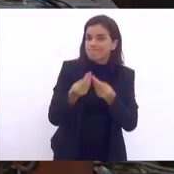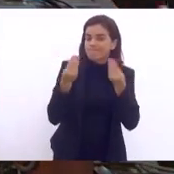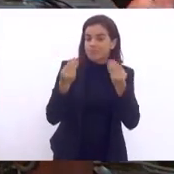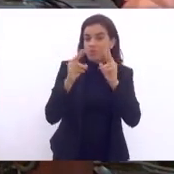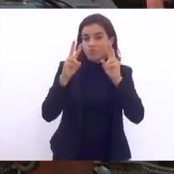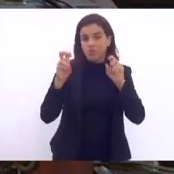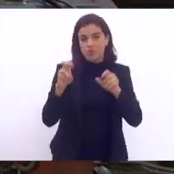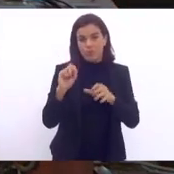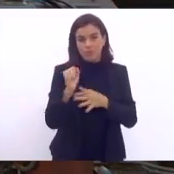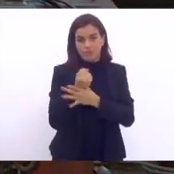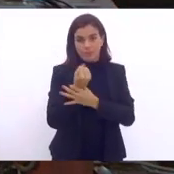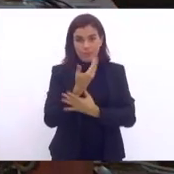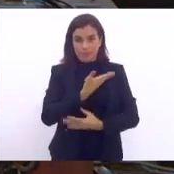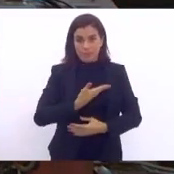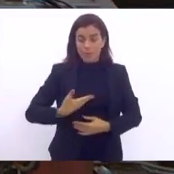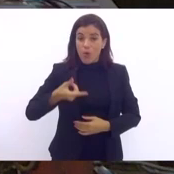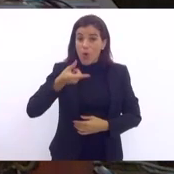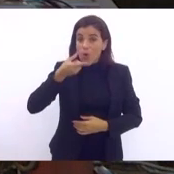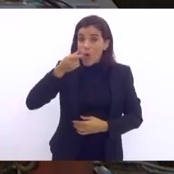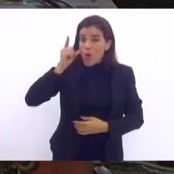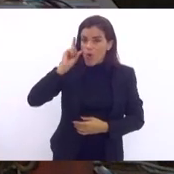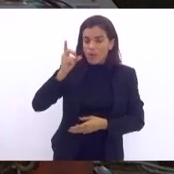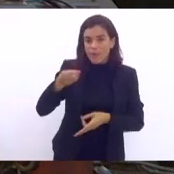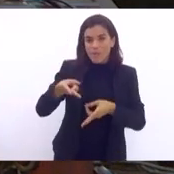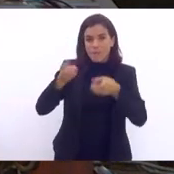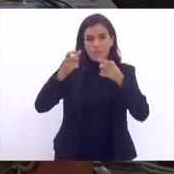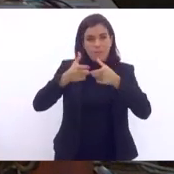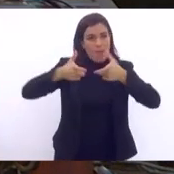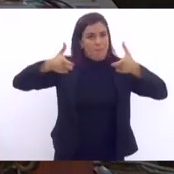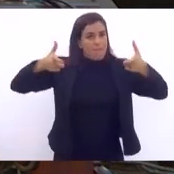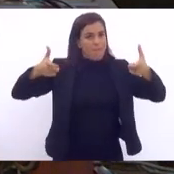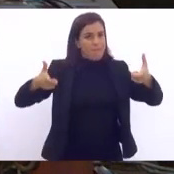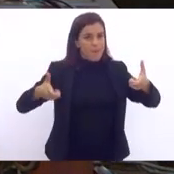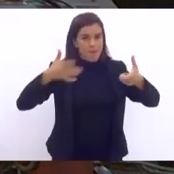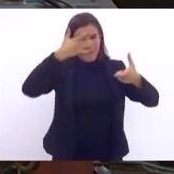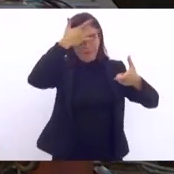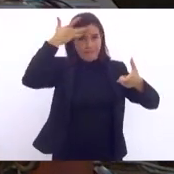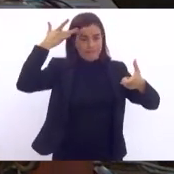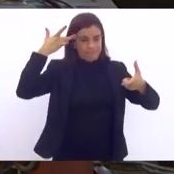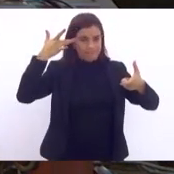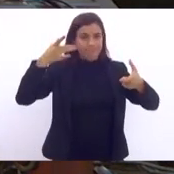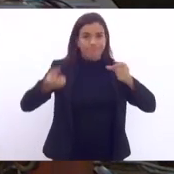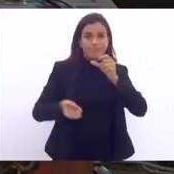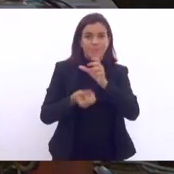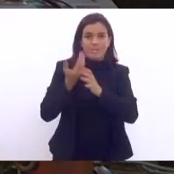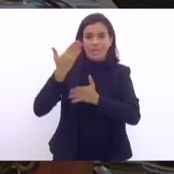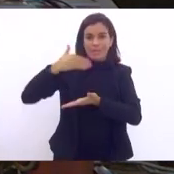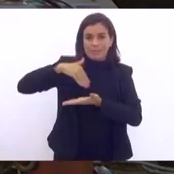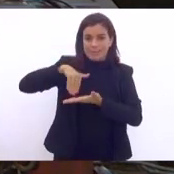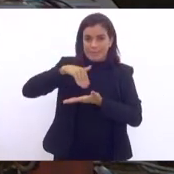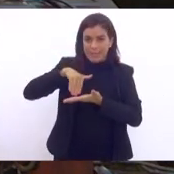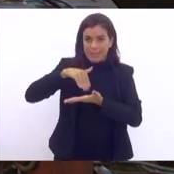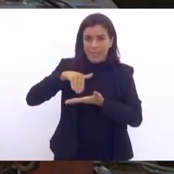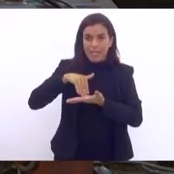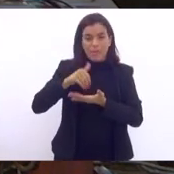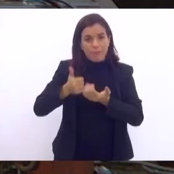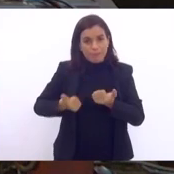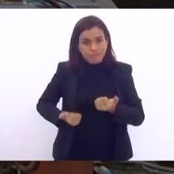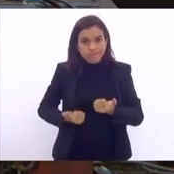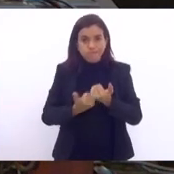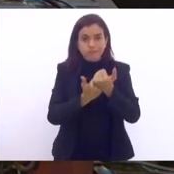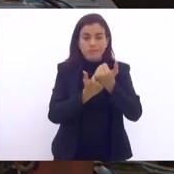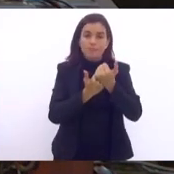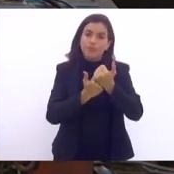ontem que era unânime ali a intenção de se criar a secretaria, até para dar mais robustez e combate do que a gente precisa